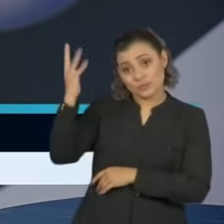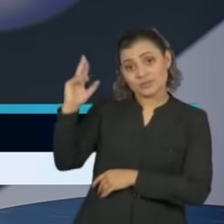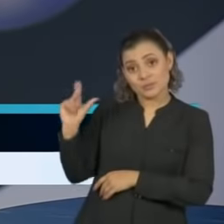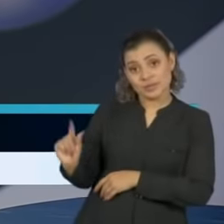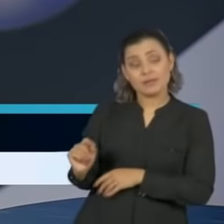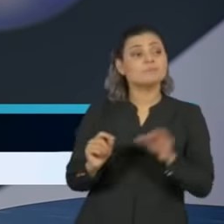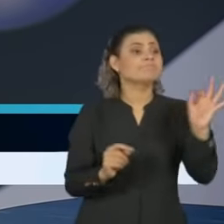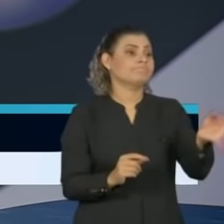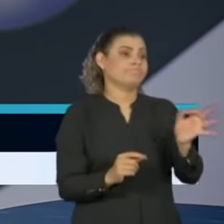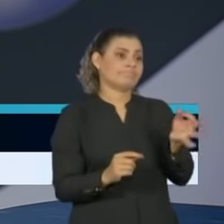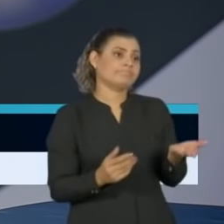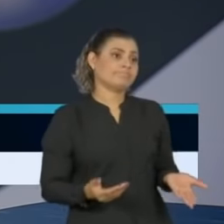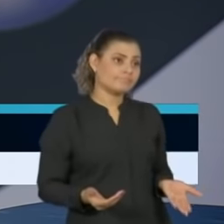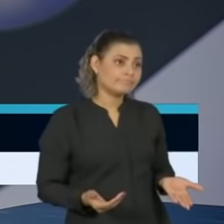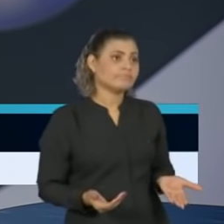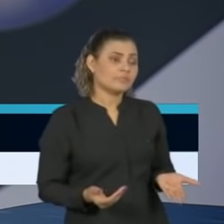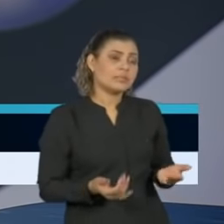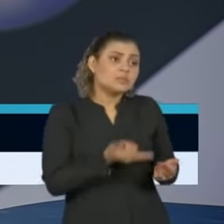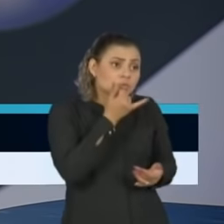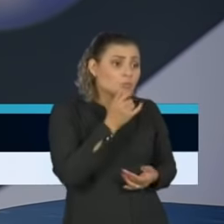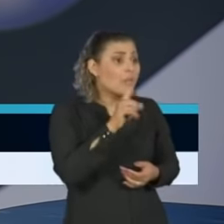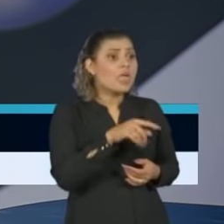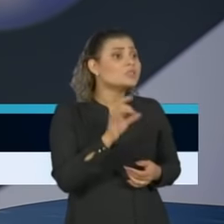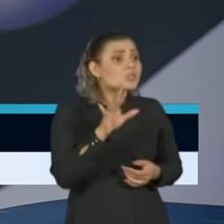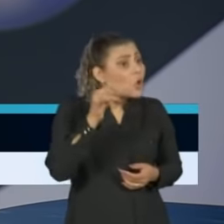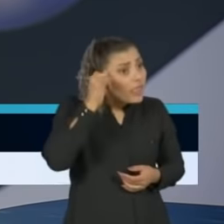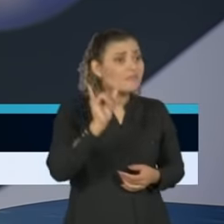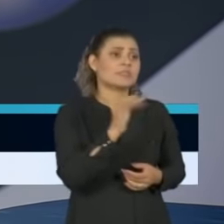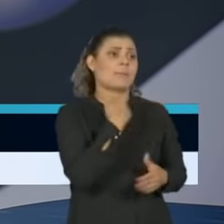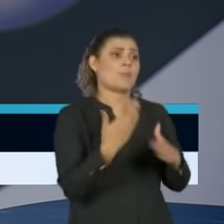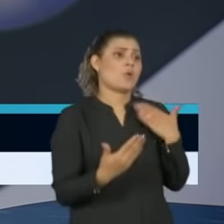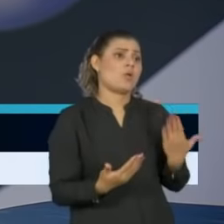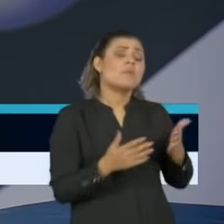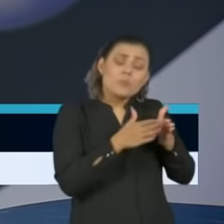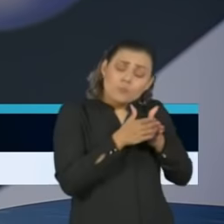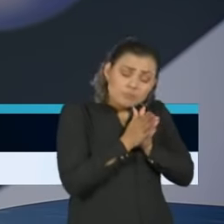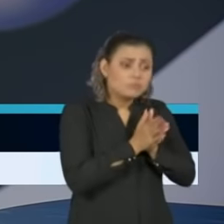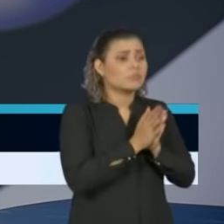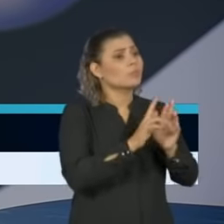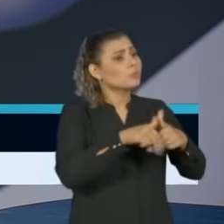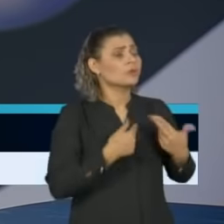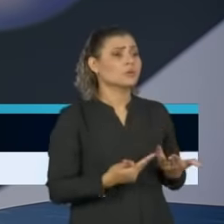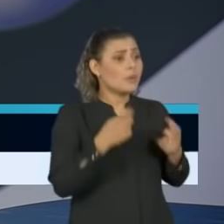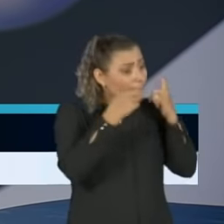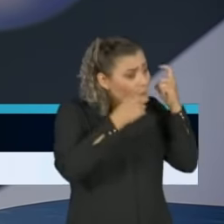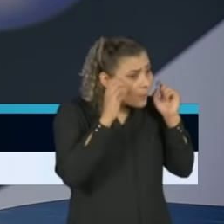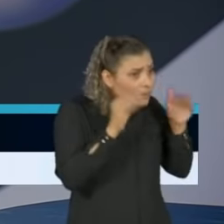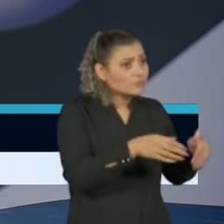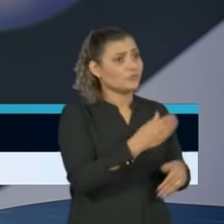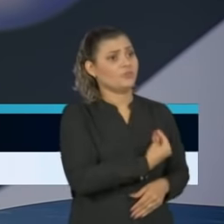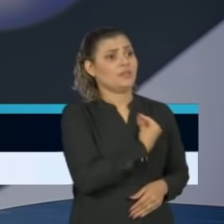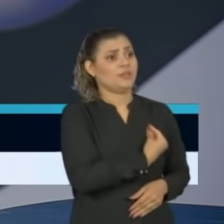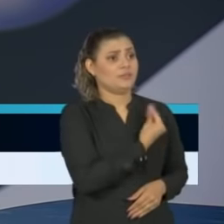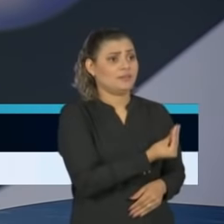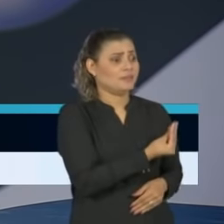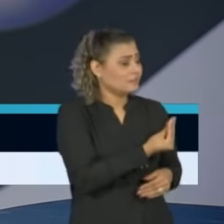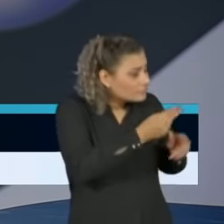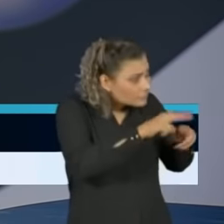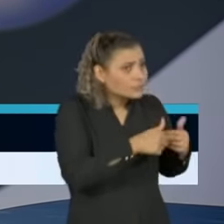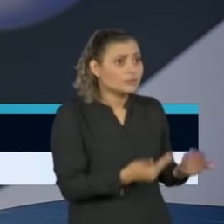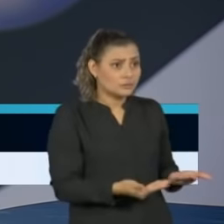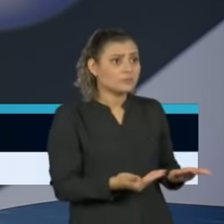governador exacerbou um pouco? Nada. A gente só vai minimizar mortes. Então, essa postura deles de estar preocupados com a vida e colocar isso como prioridade